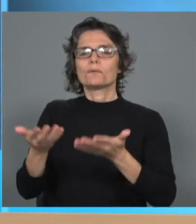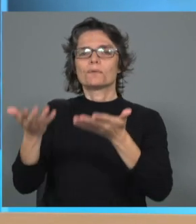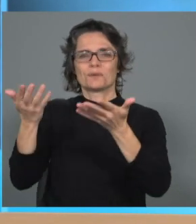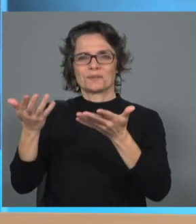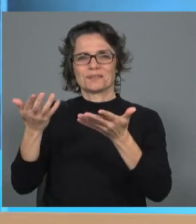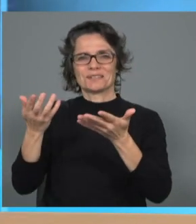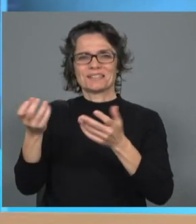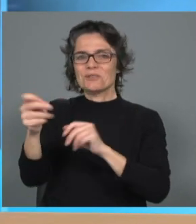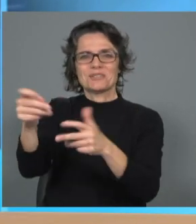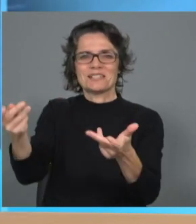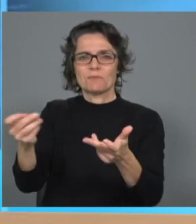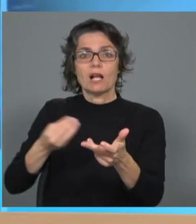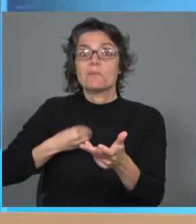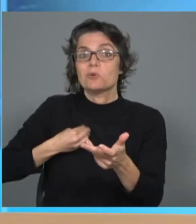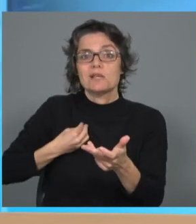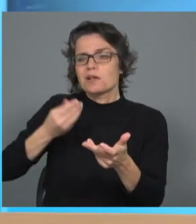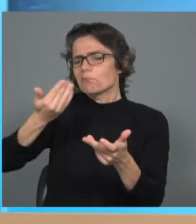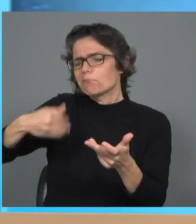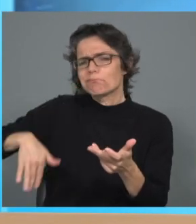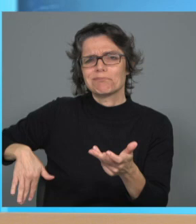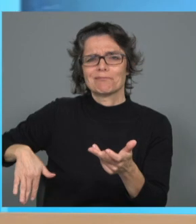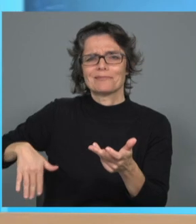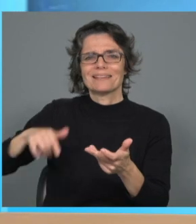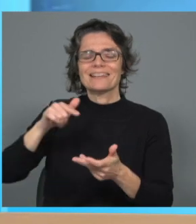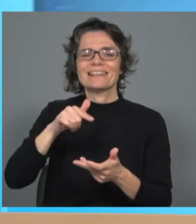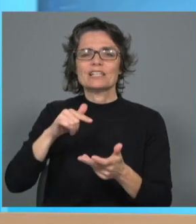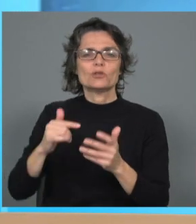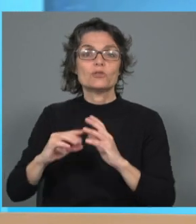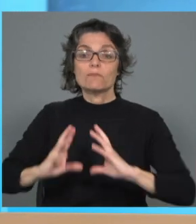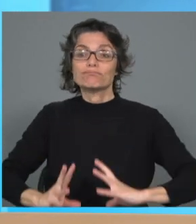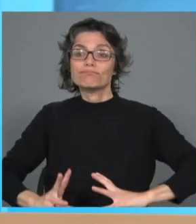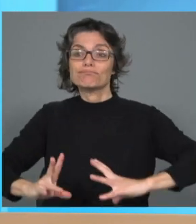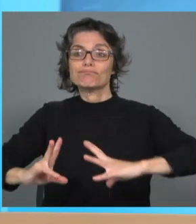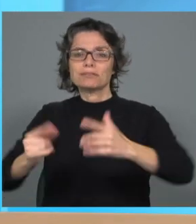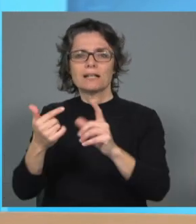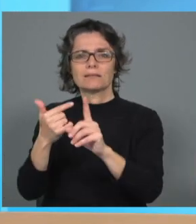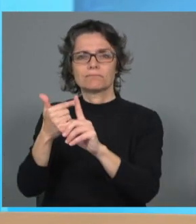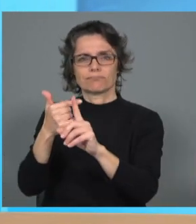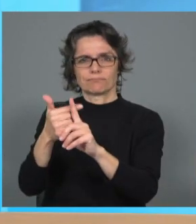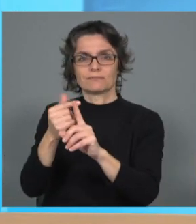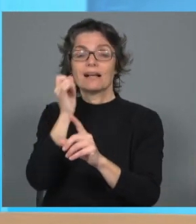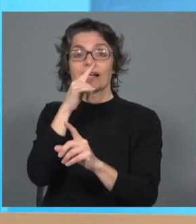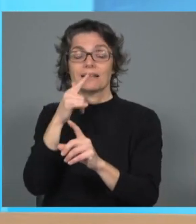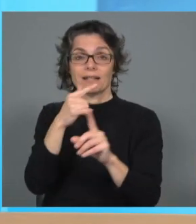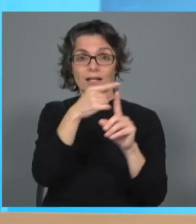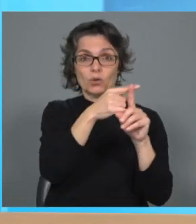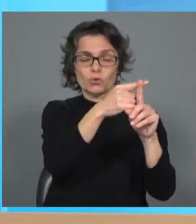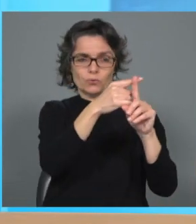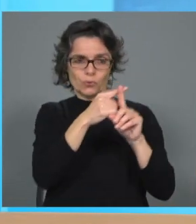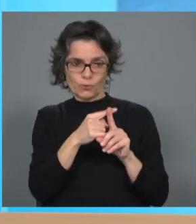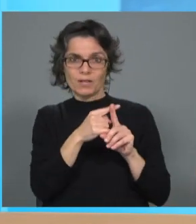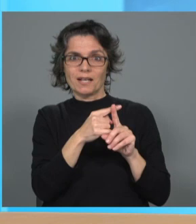E então foi um crescendo. Foi sempre possível ver que quem recebia agora